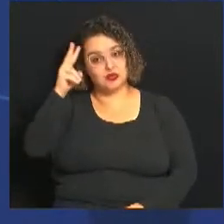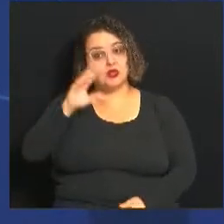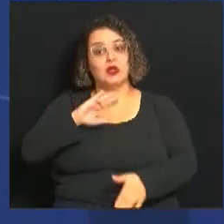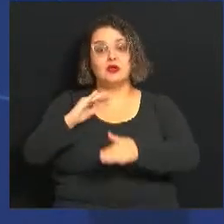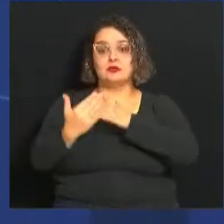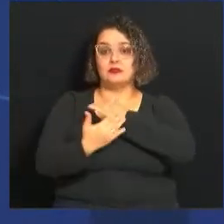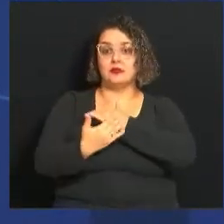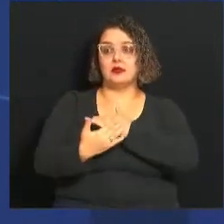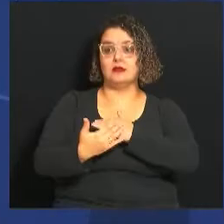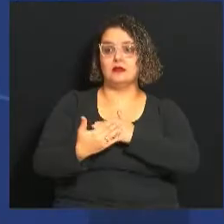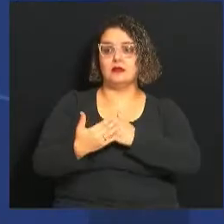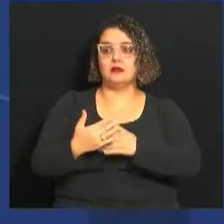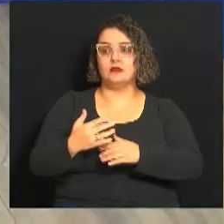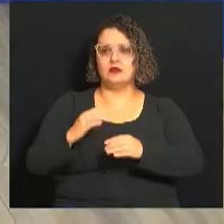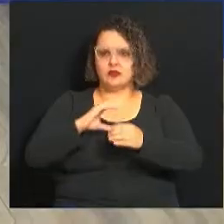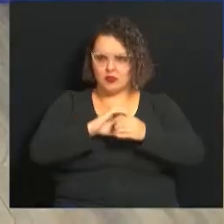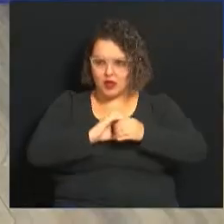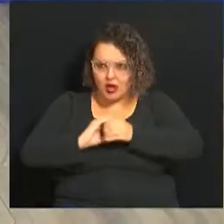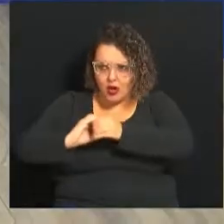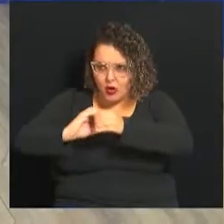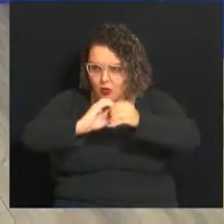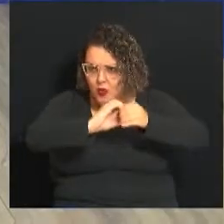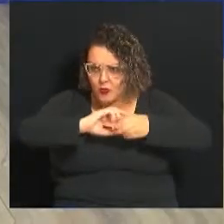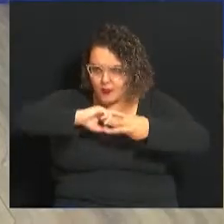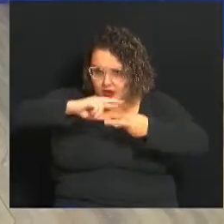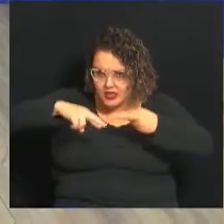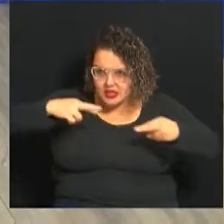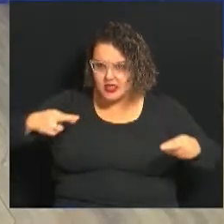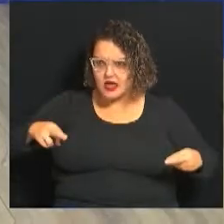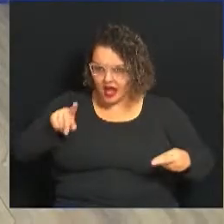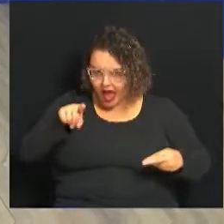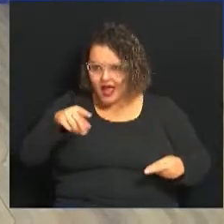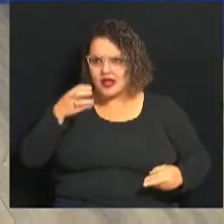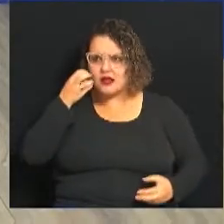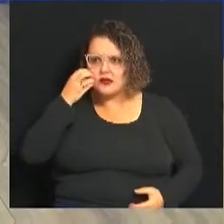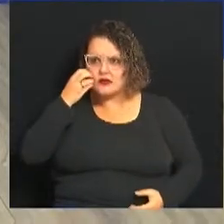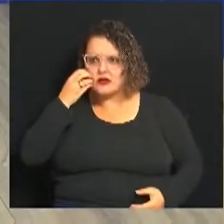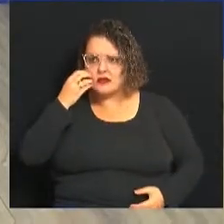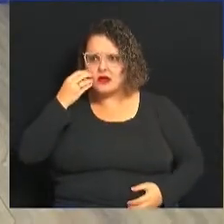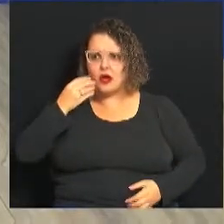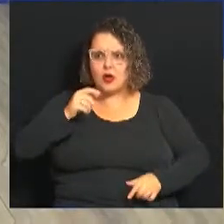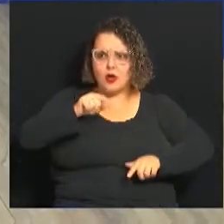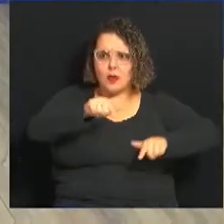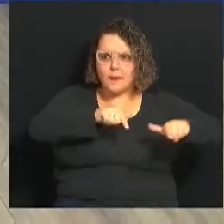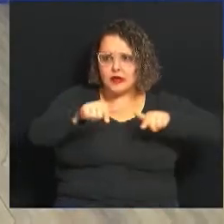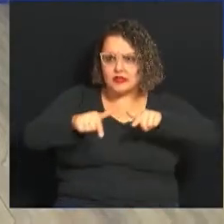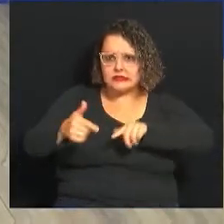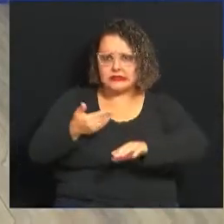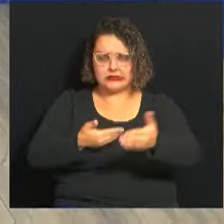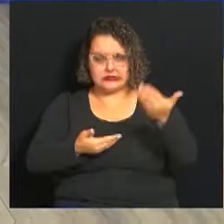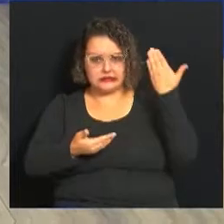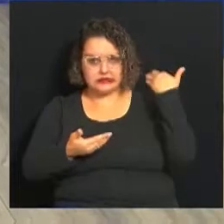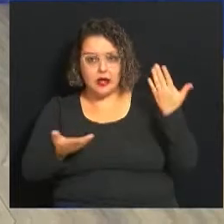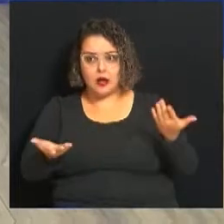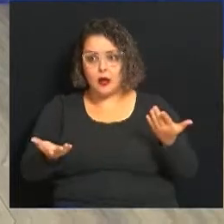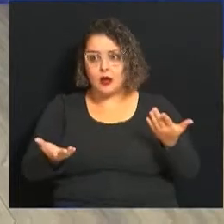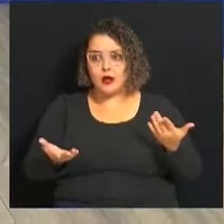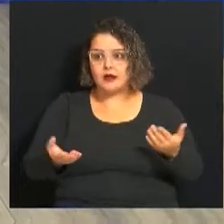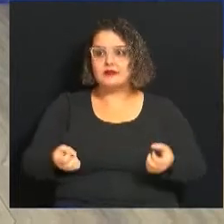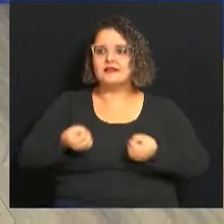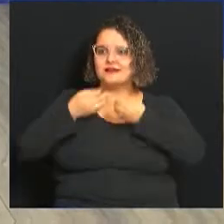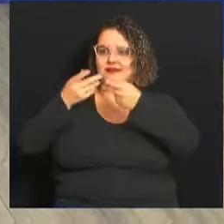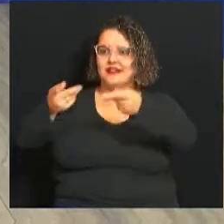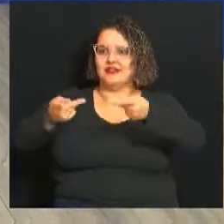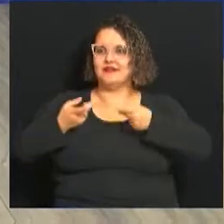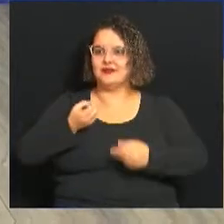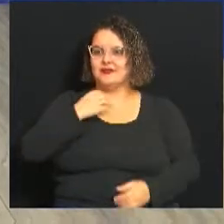está em uma cooperativa de reciclagem. É isso mesmo, André? Já estou vendo o pessoal trabalhando aí atrás de você. Seja bem-vindo e bom